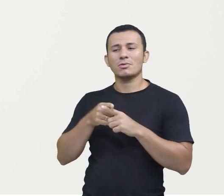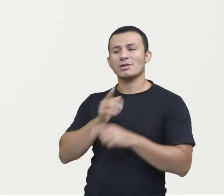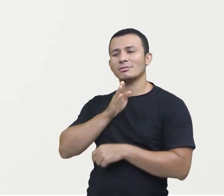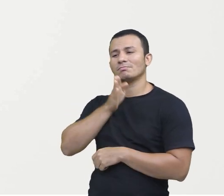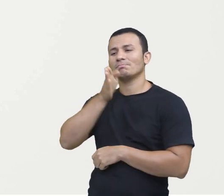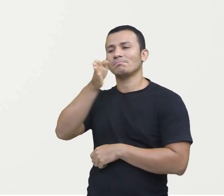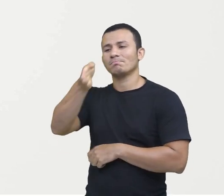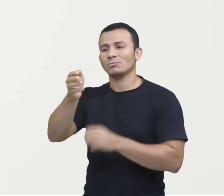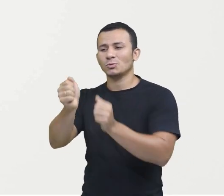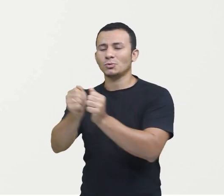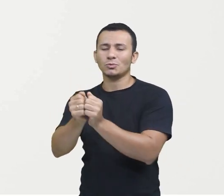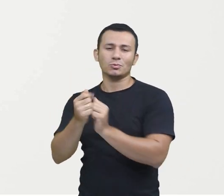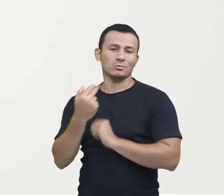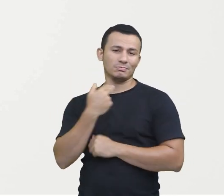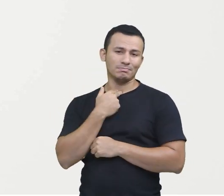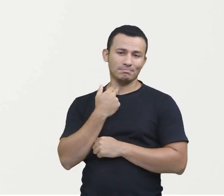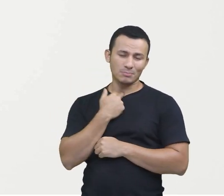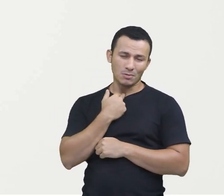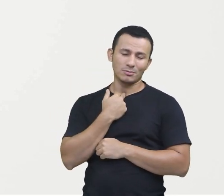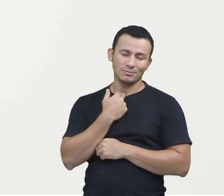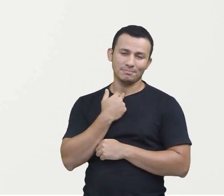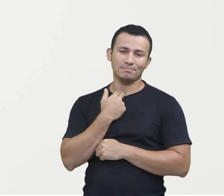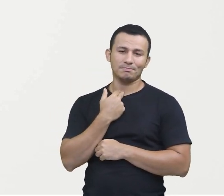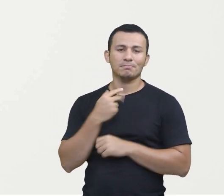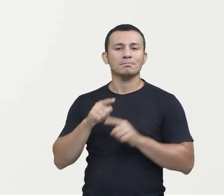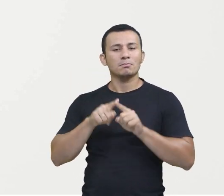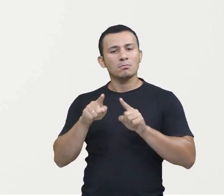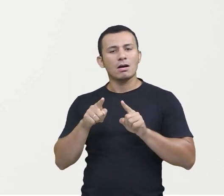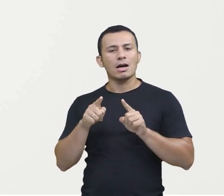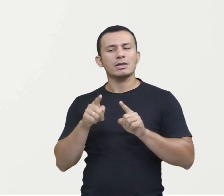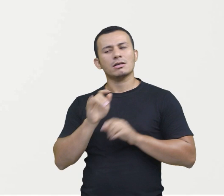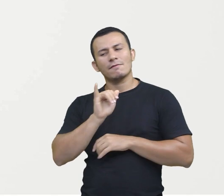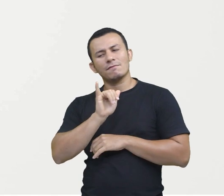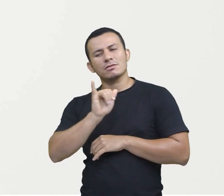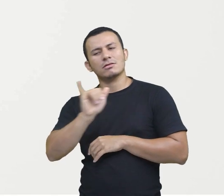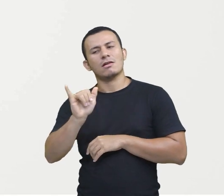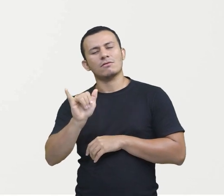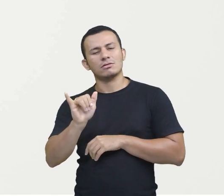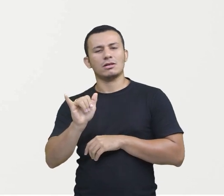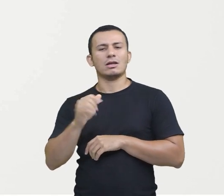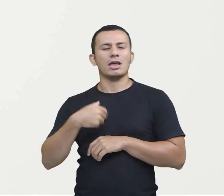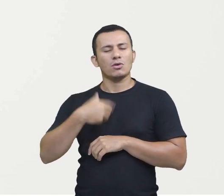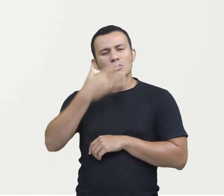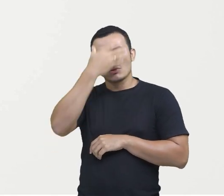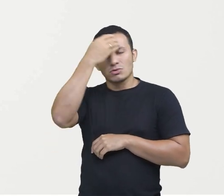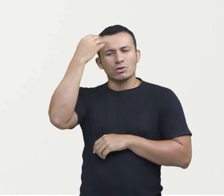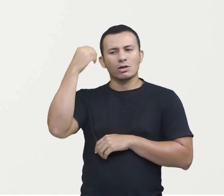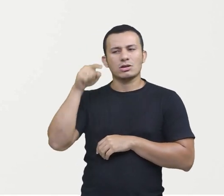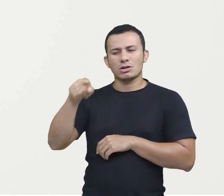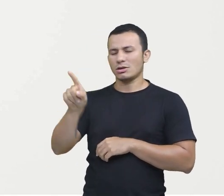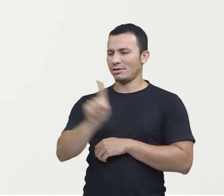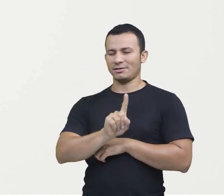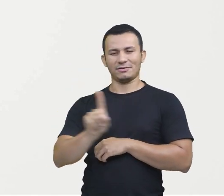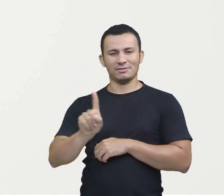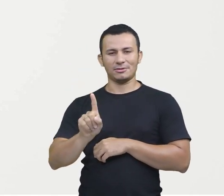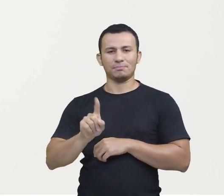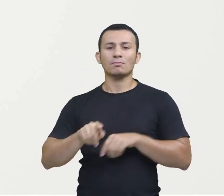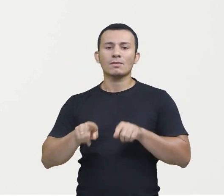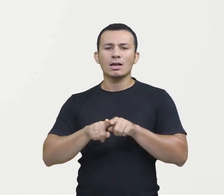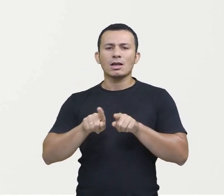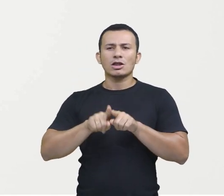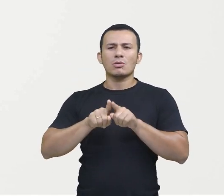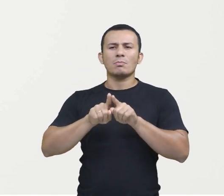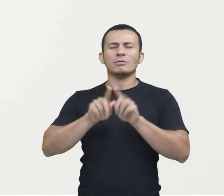do seu lado. Mas quero dizer que não esqueci você e acredito que